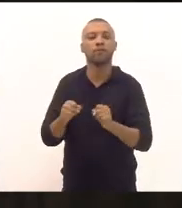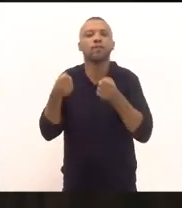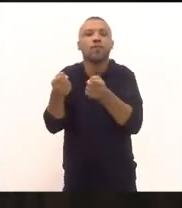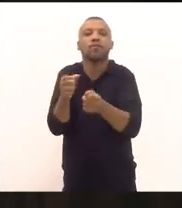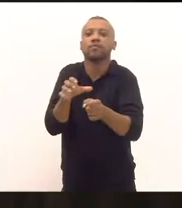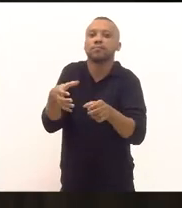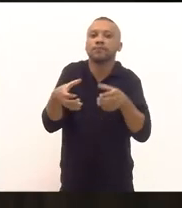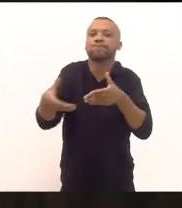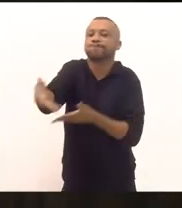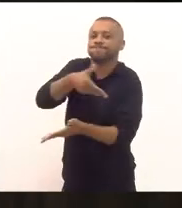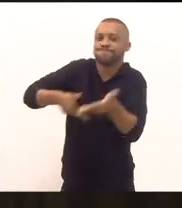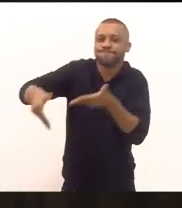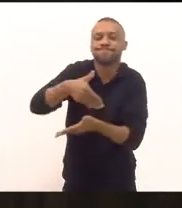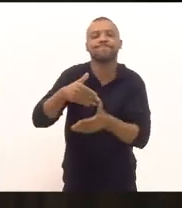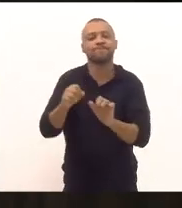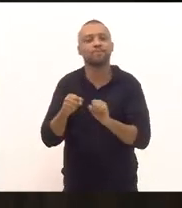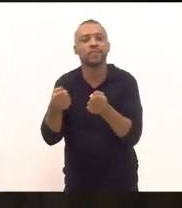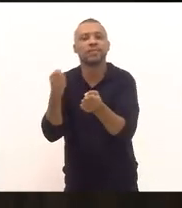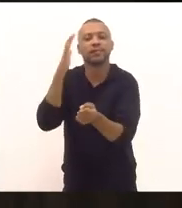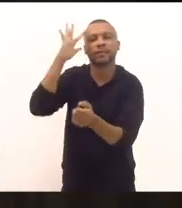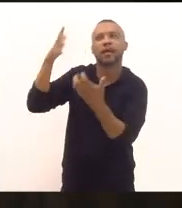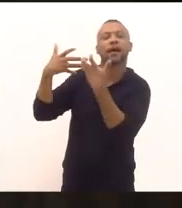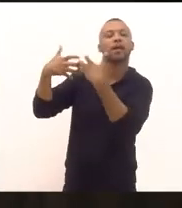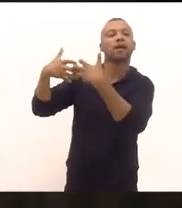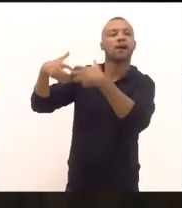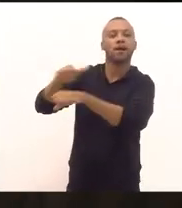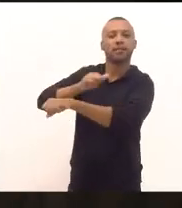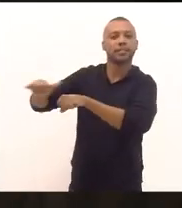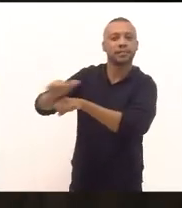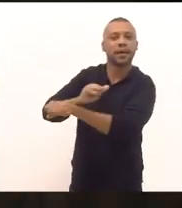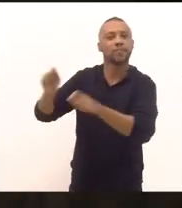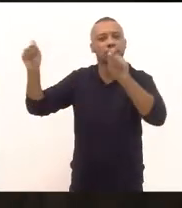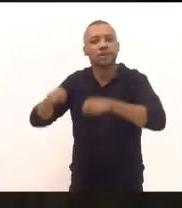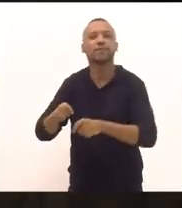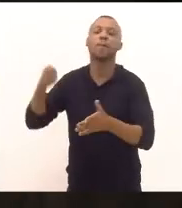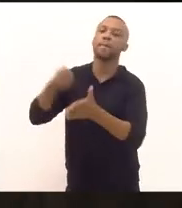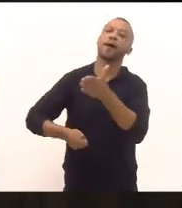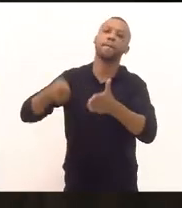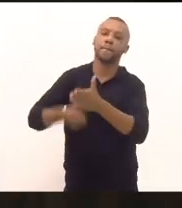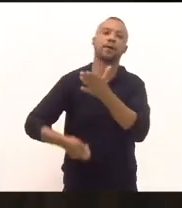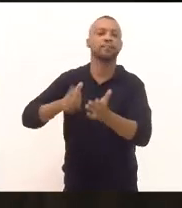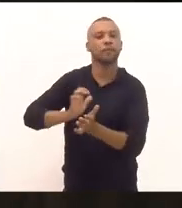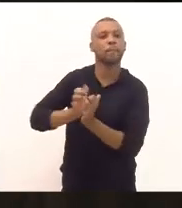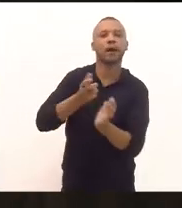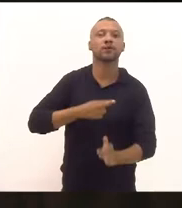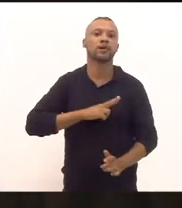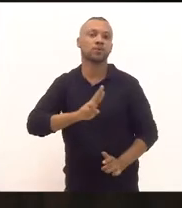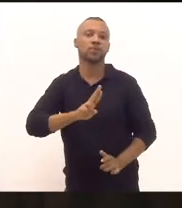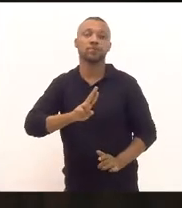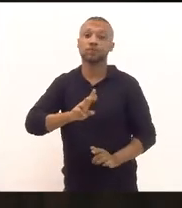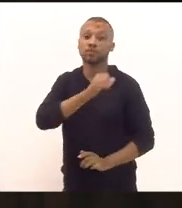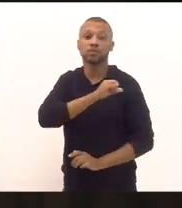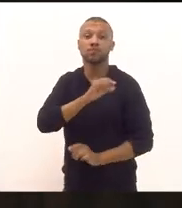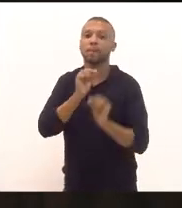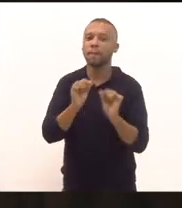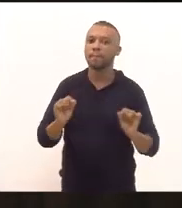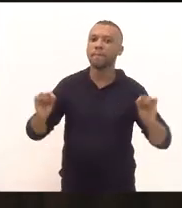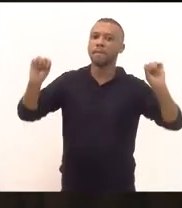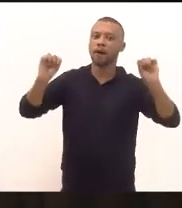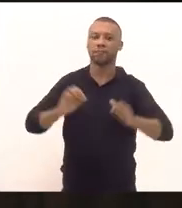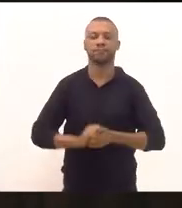conjunto pensando estratégias e possibilidades de combate ao racismo religioso em todo o estado